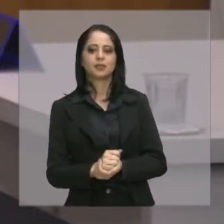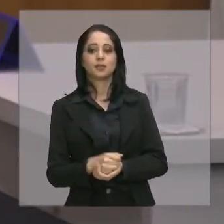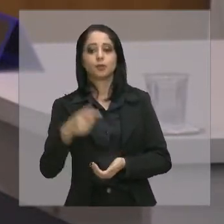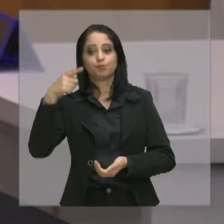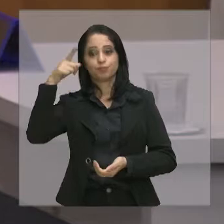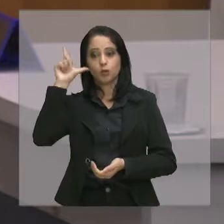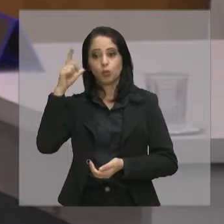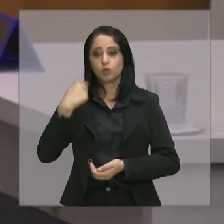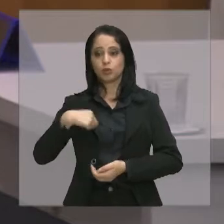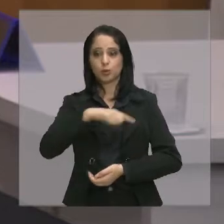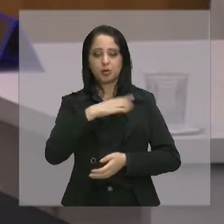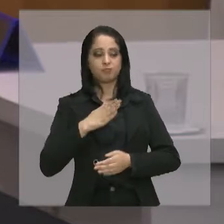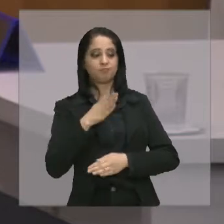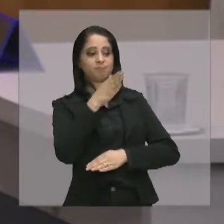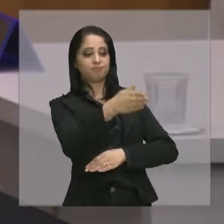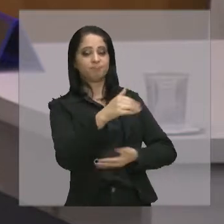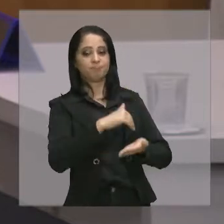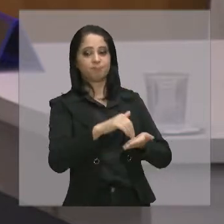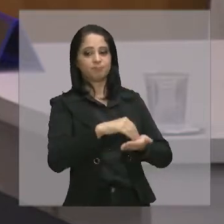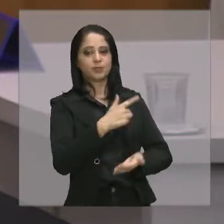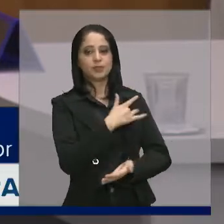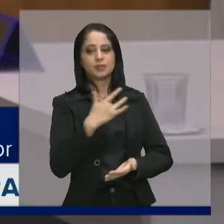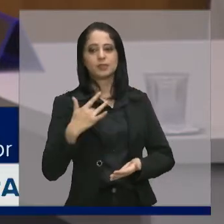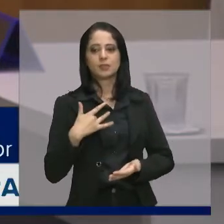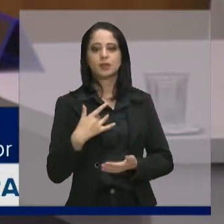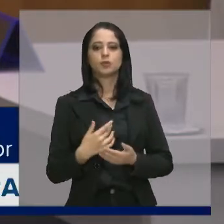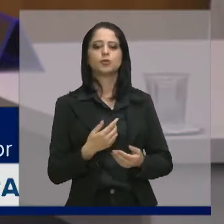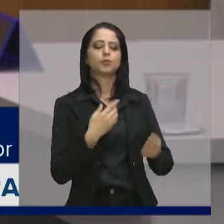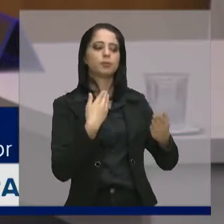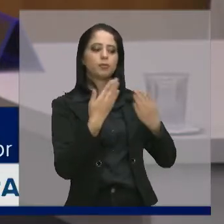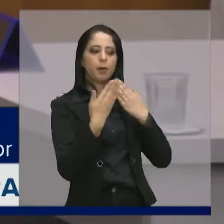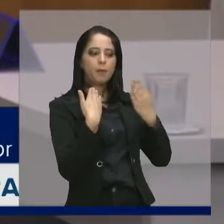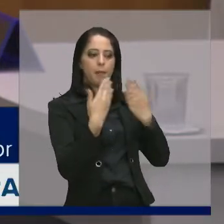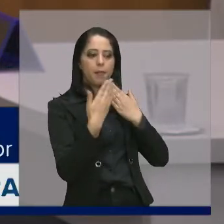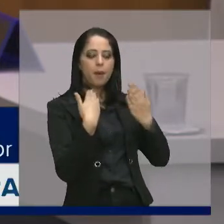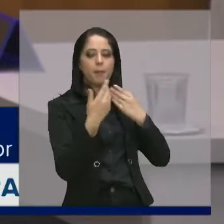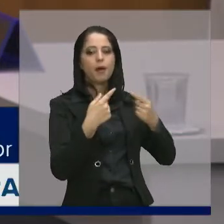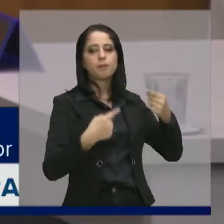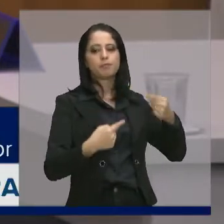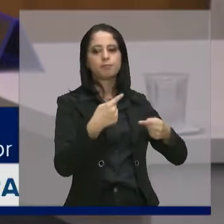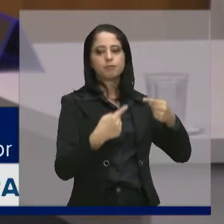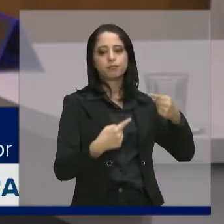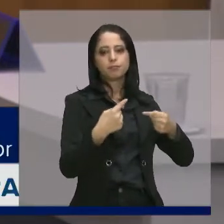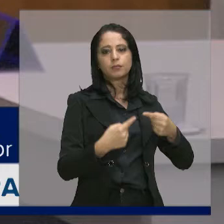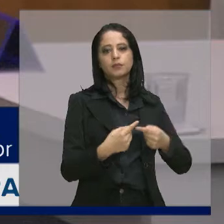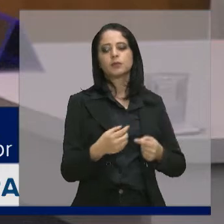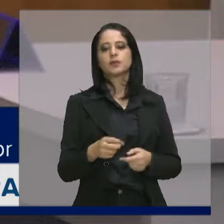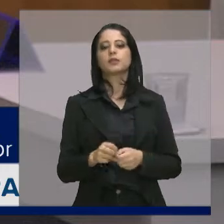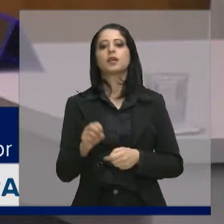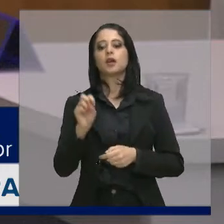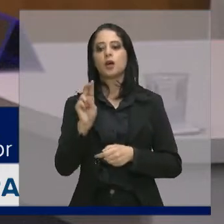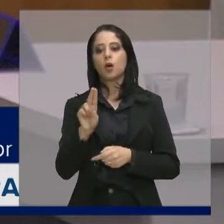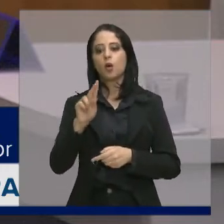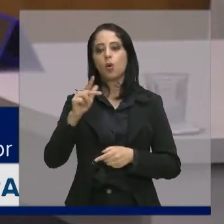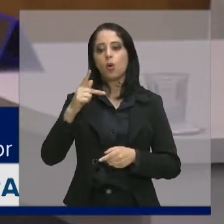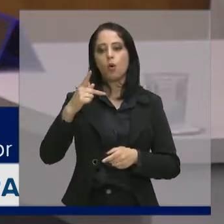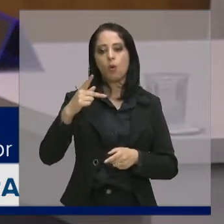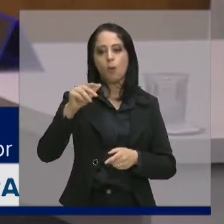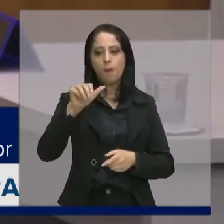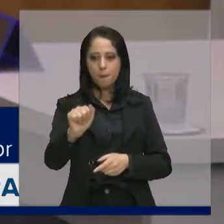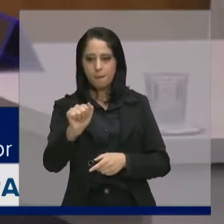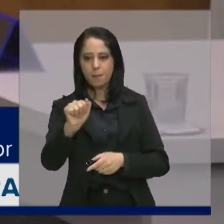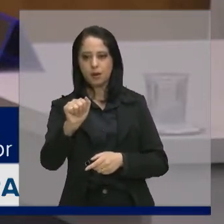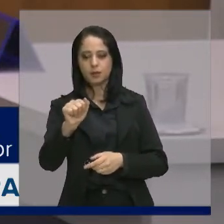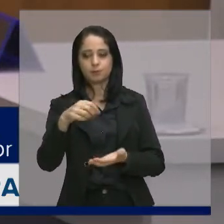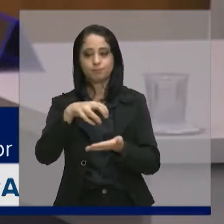ontem na Secretaria para a gente tratar de assuntos relacionados à UPA do Alto da Ponte. A UPA do Alto da